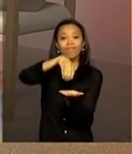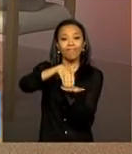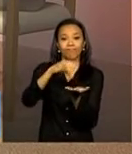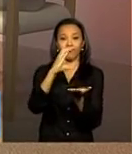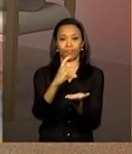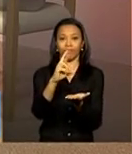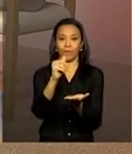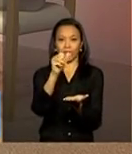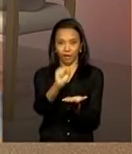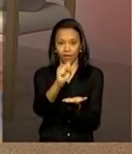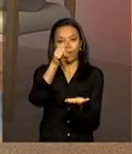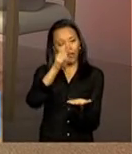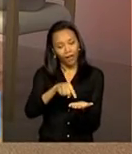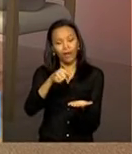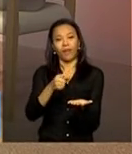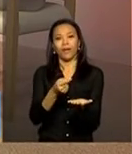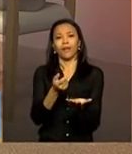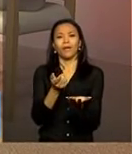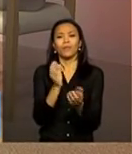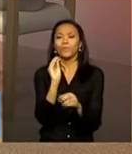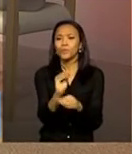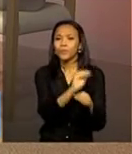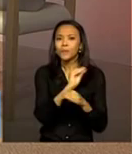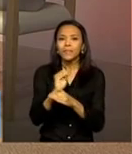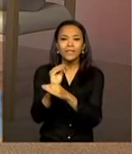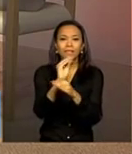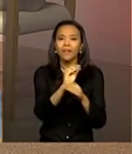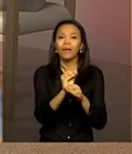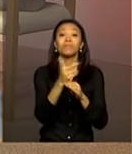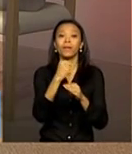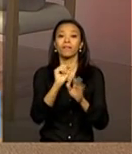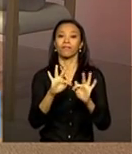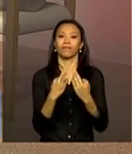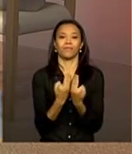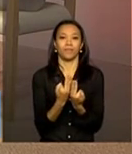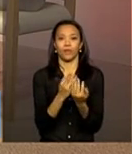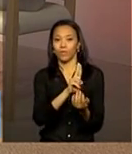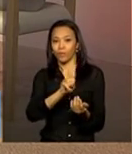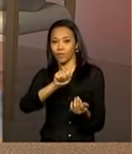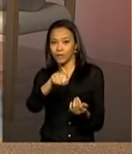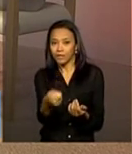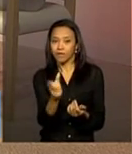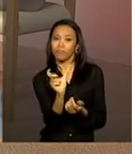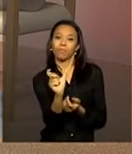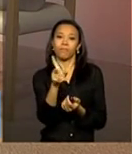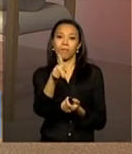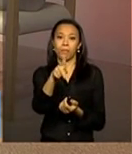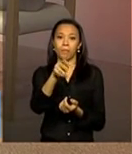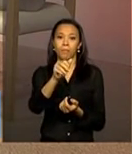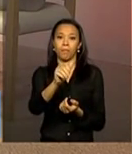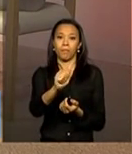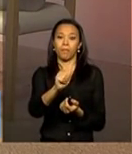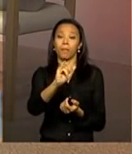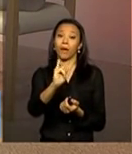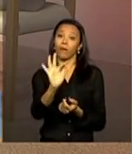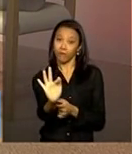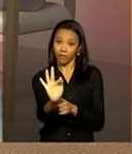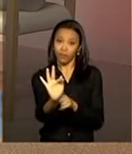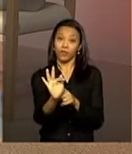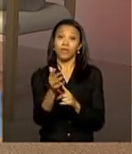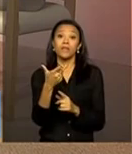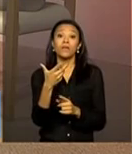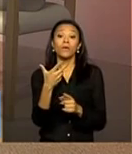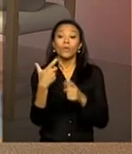serviço de proteção integral a família o pai ao se deslocar para essas localidades que tem